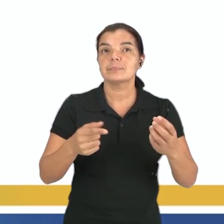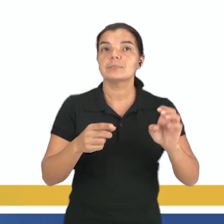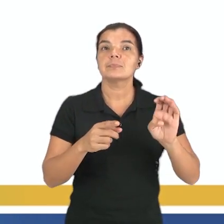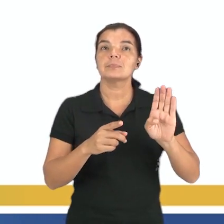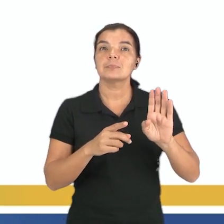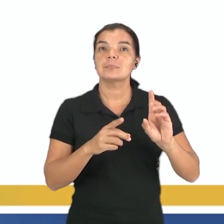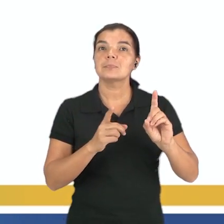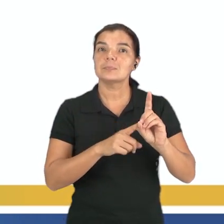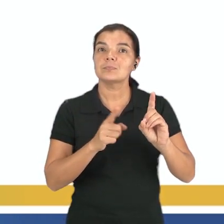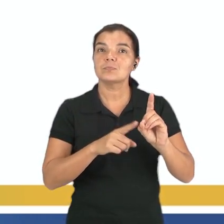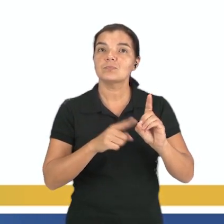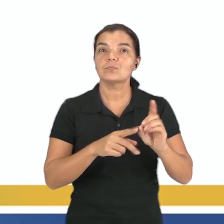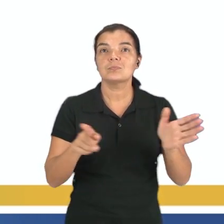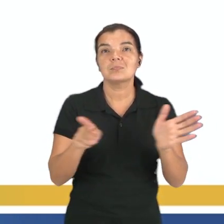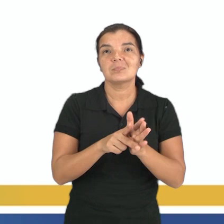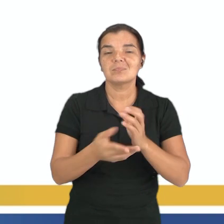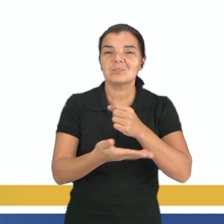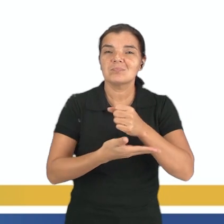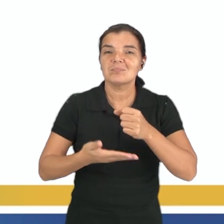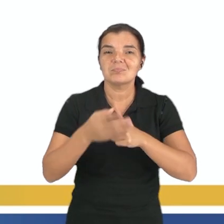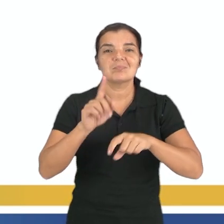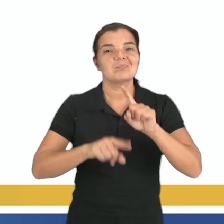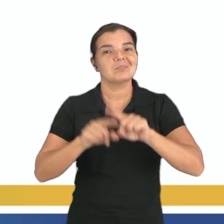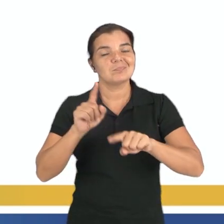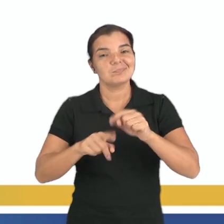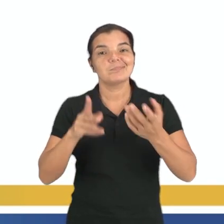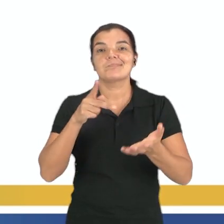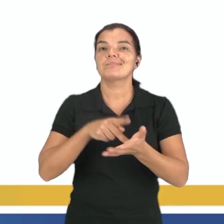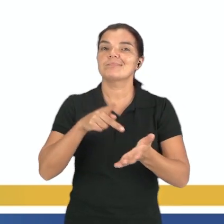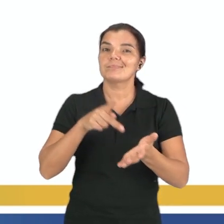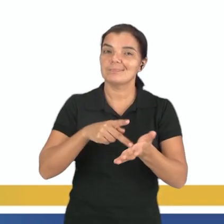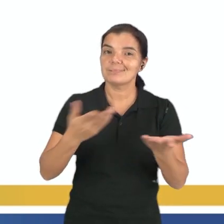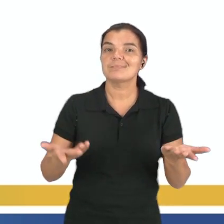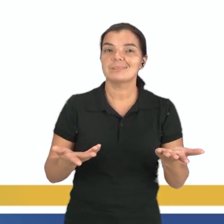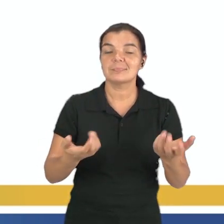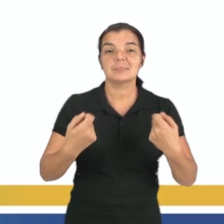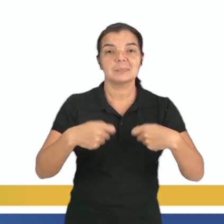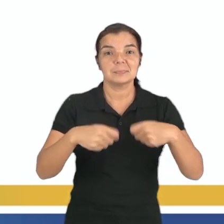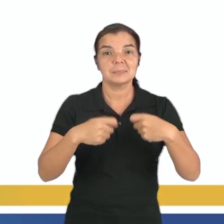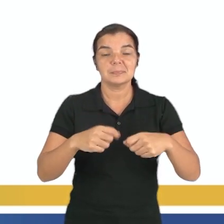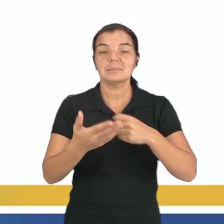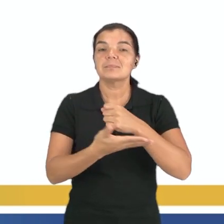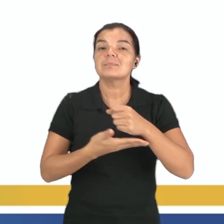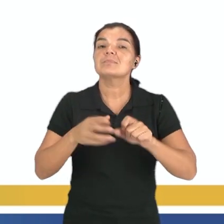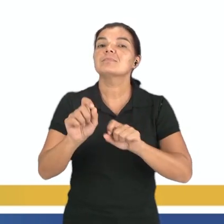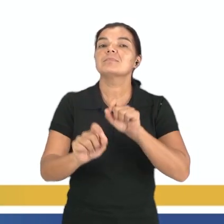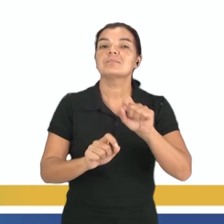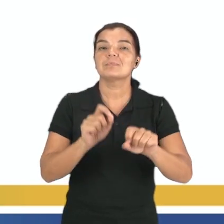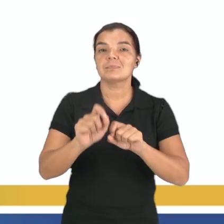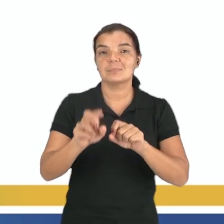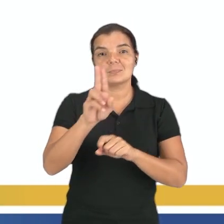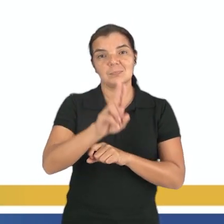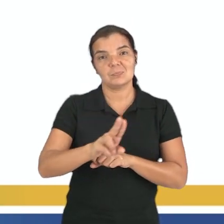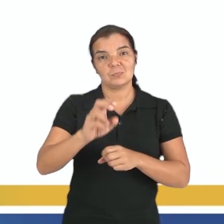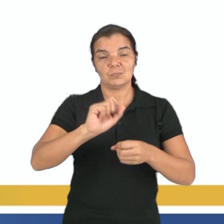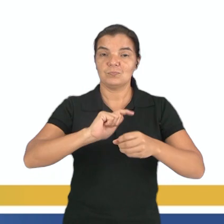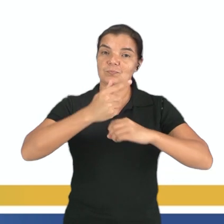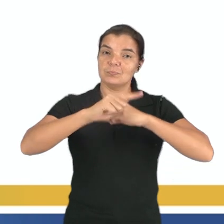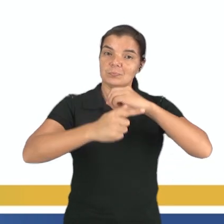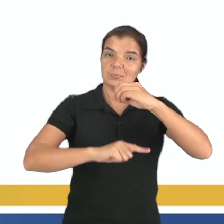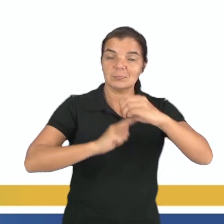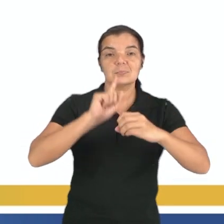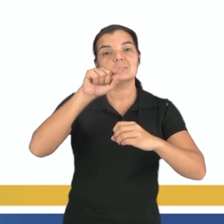B falava que os órgãos são as partes básicas da matéria, quando na verdade o que a gente precisa ter basicamente vai ser os átomos, depois